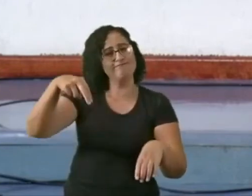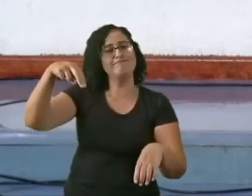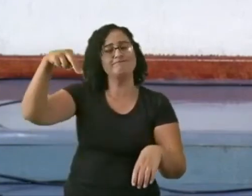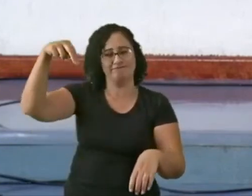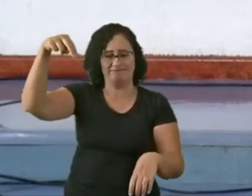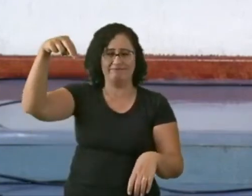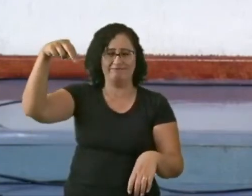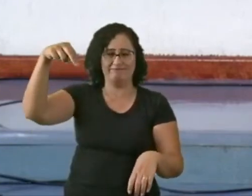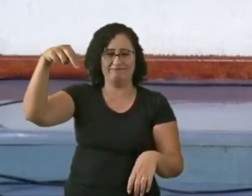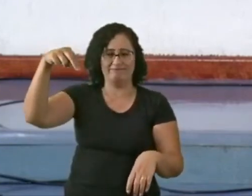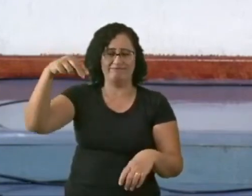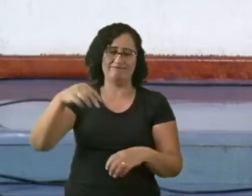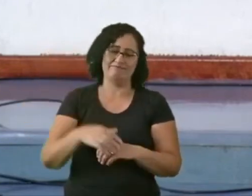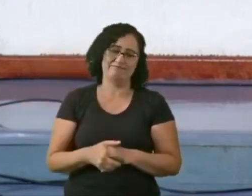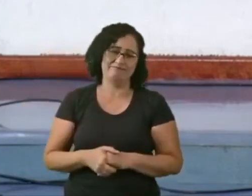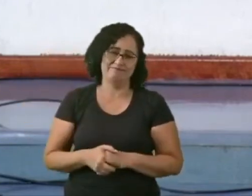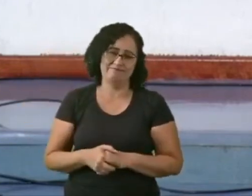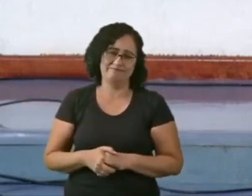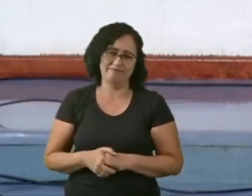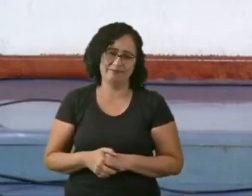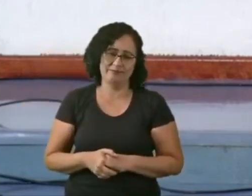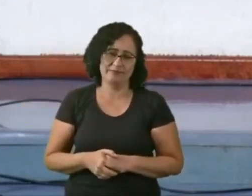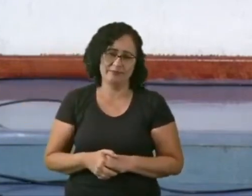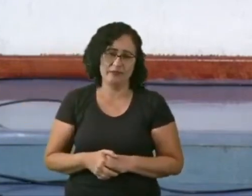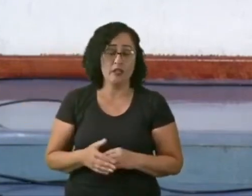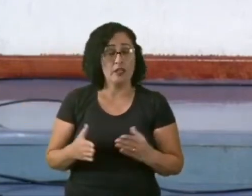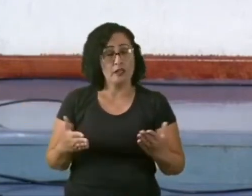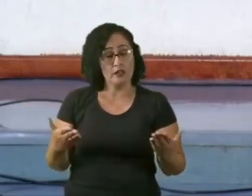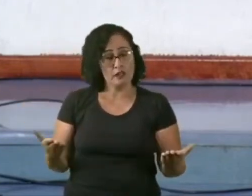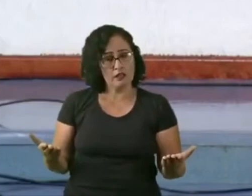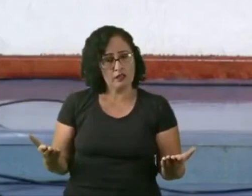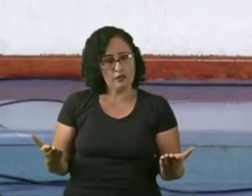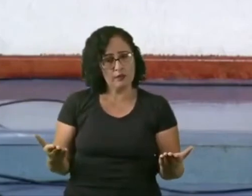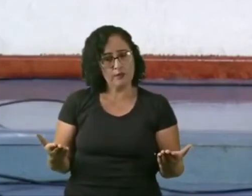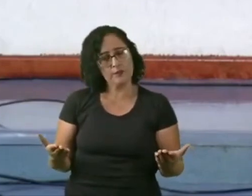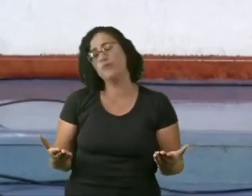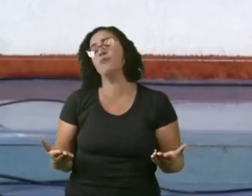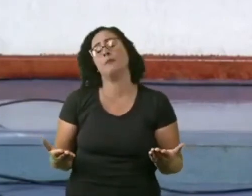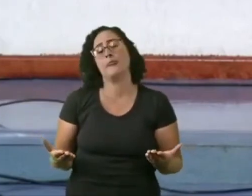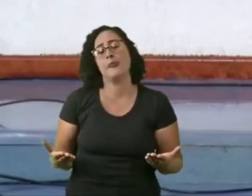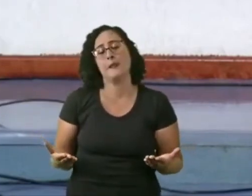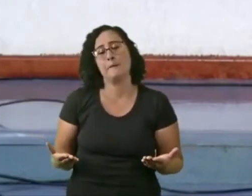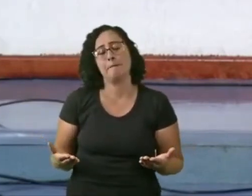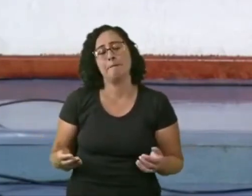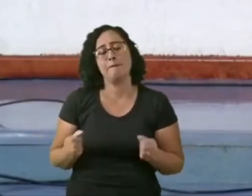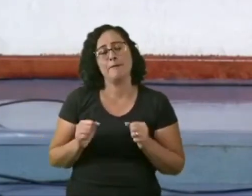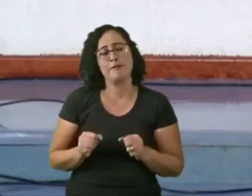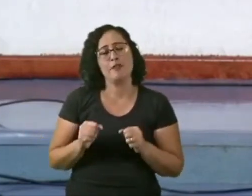estamos passando aí de forma mundial, você não tenha